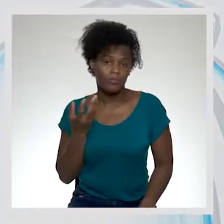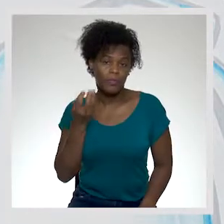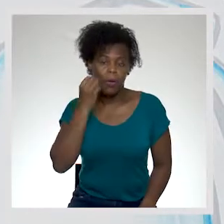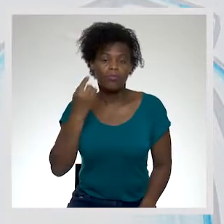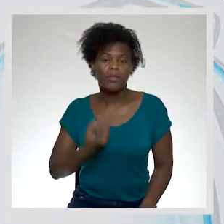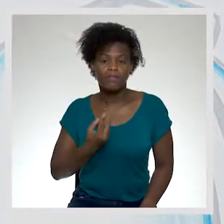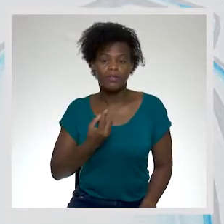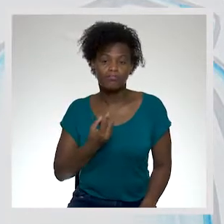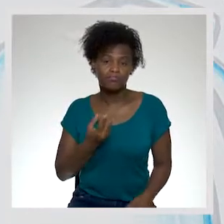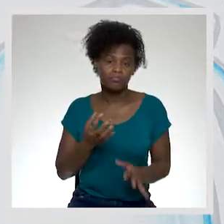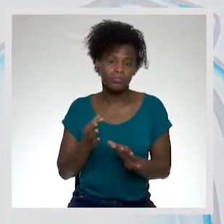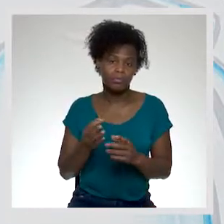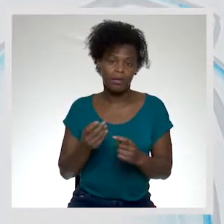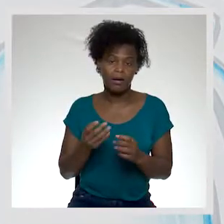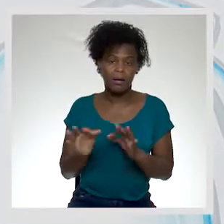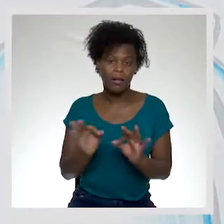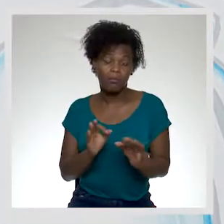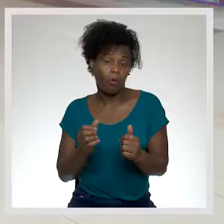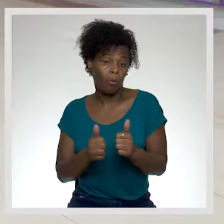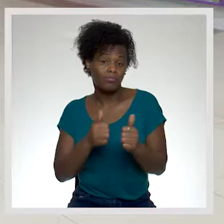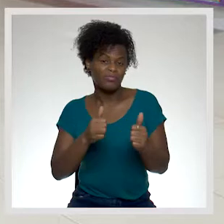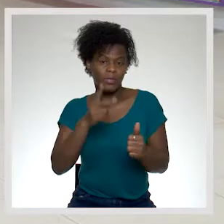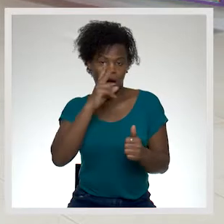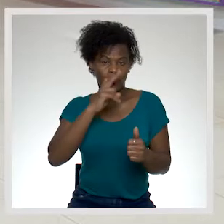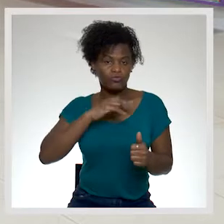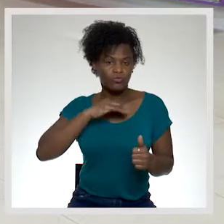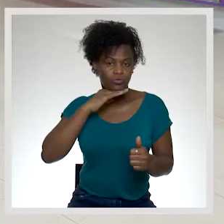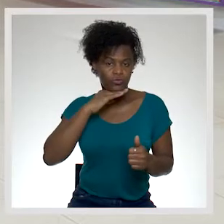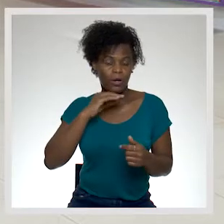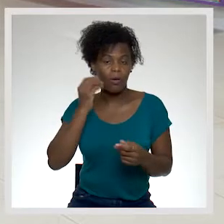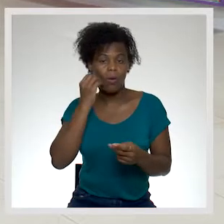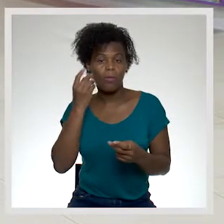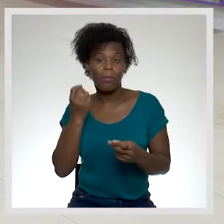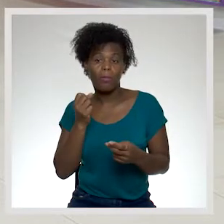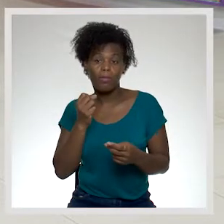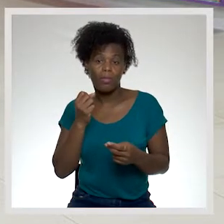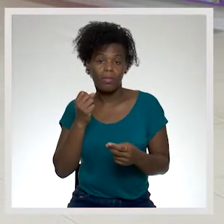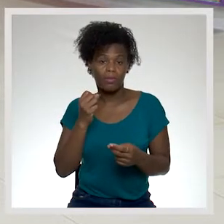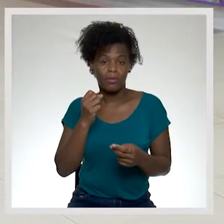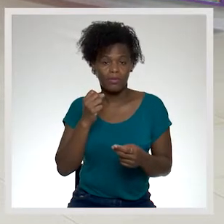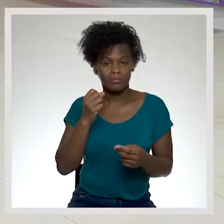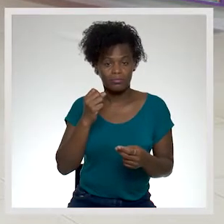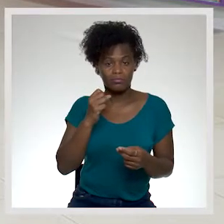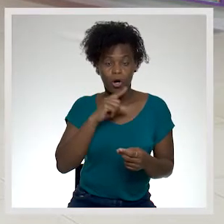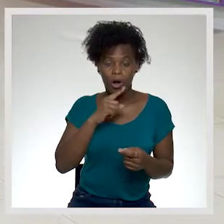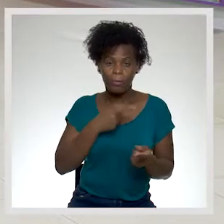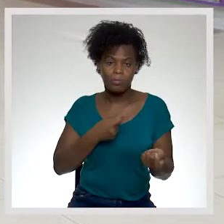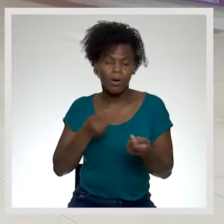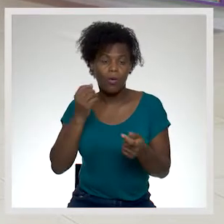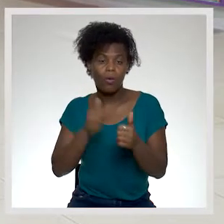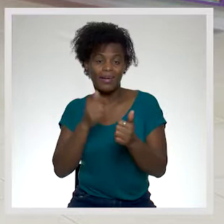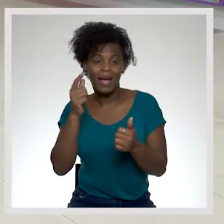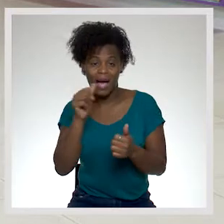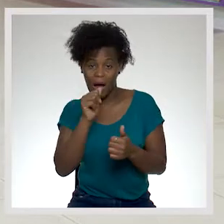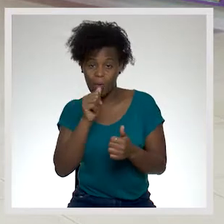devemos lidar com a poluição do ar, como devemos lidar com a água que bebemos e como